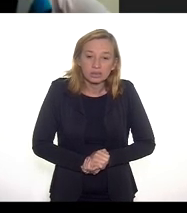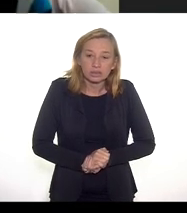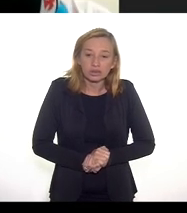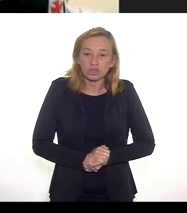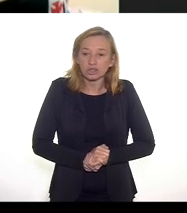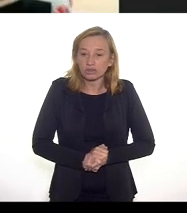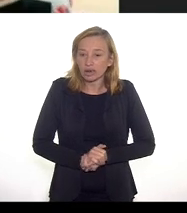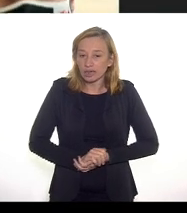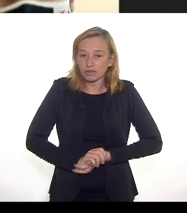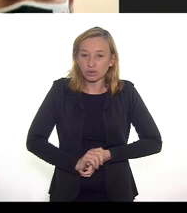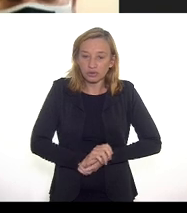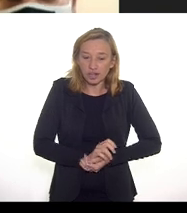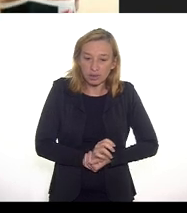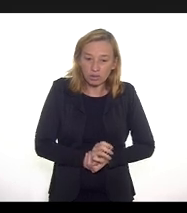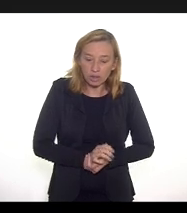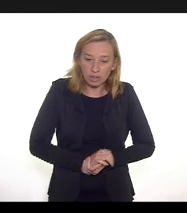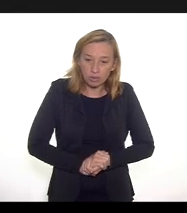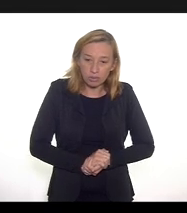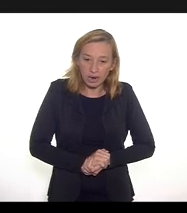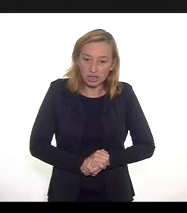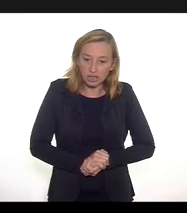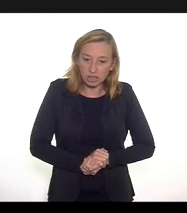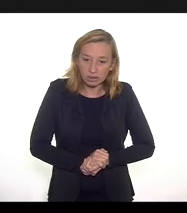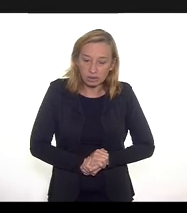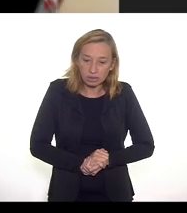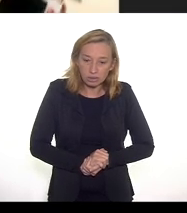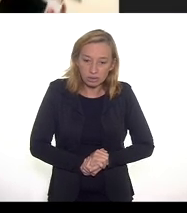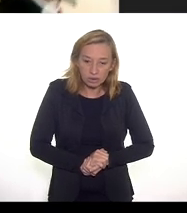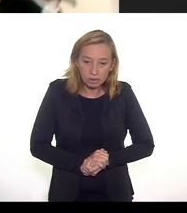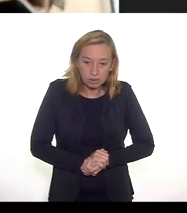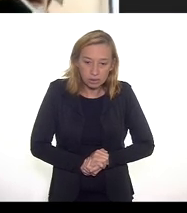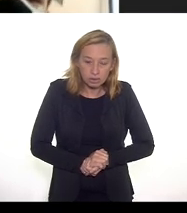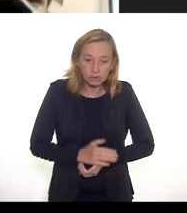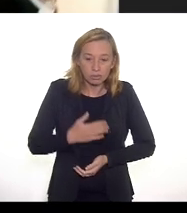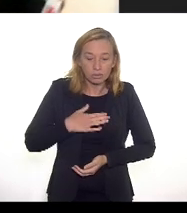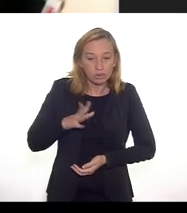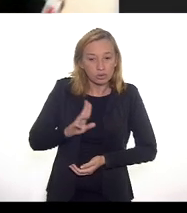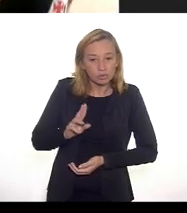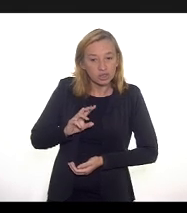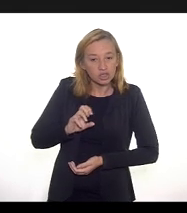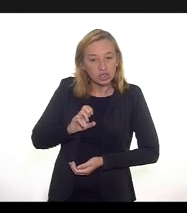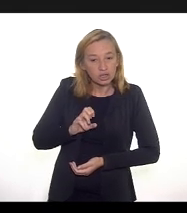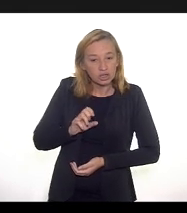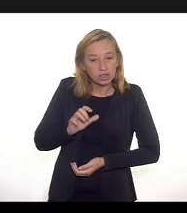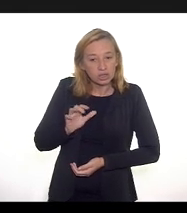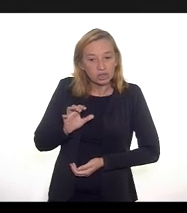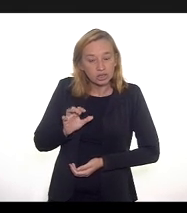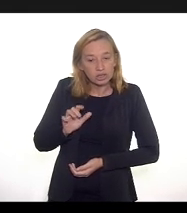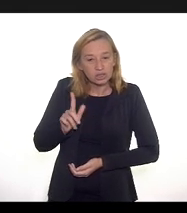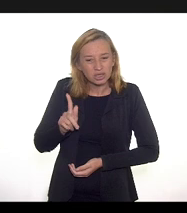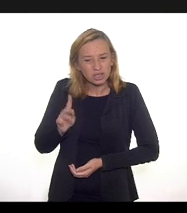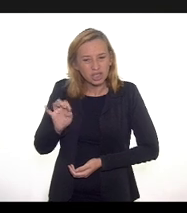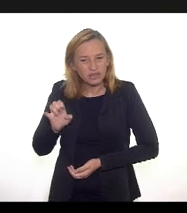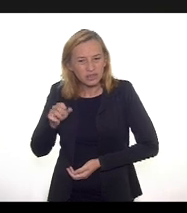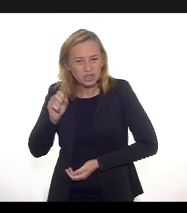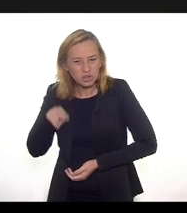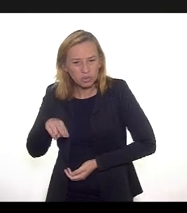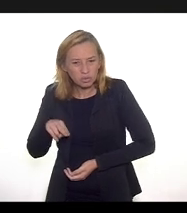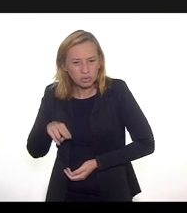Eu. Olá. Boa tarde a todos. Meu nome é Jefferson. Fala um pouquinho mais alto,